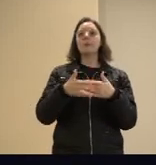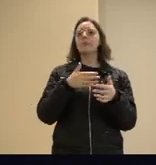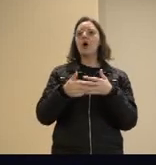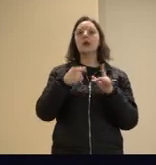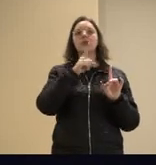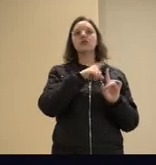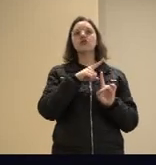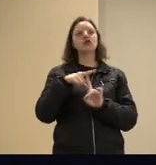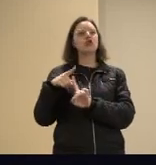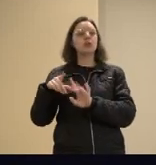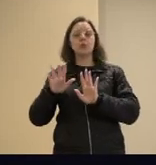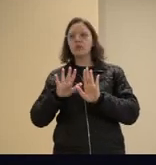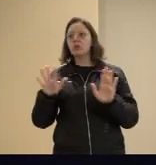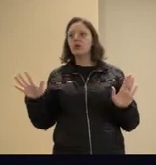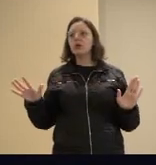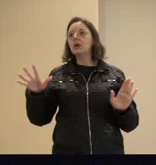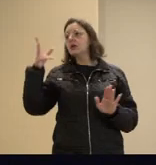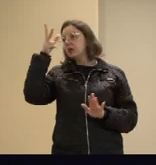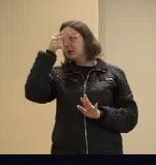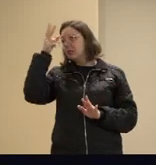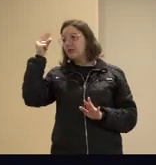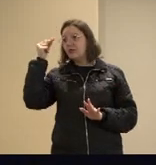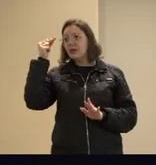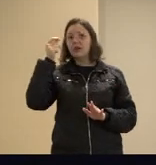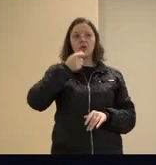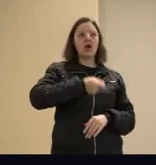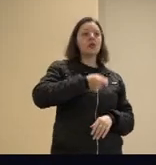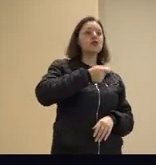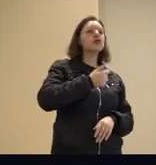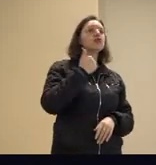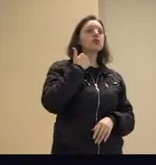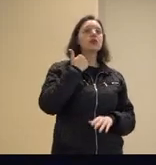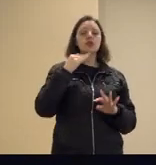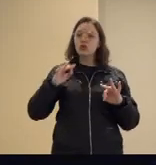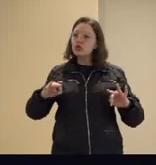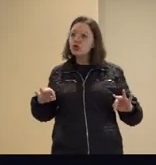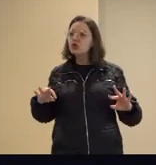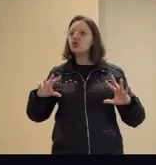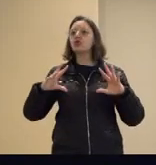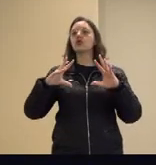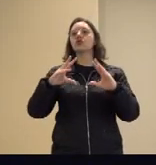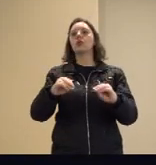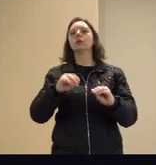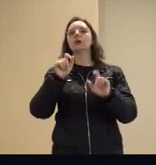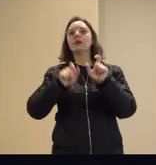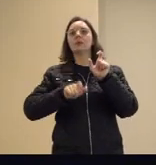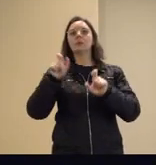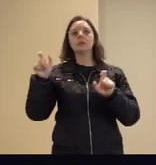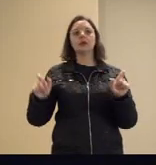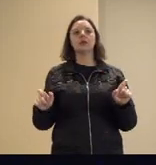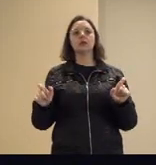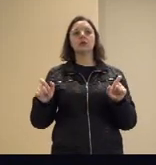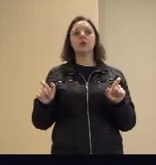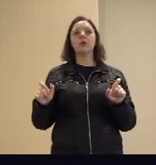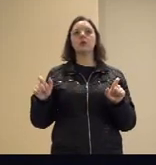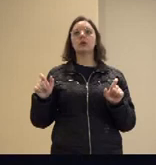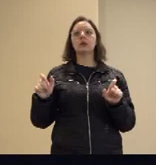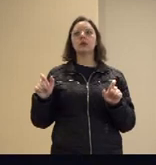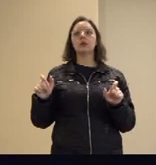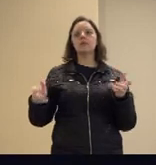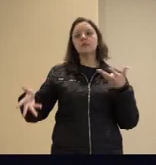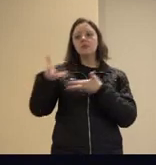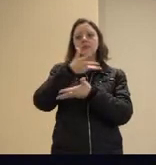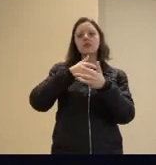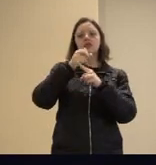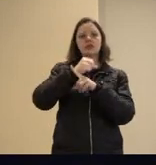grau. De prefeitos a juízes. E todas as pessoas envolvidas na sociedade, na